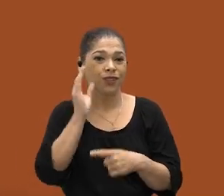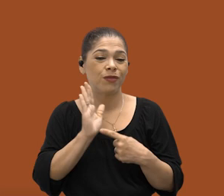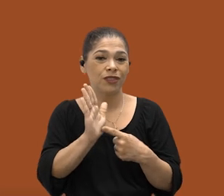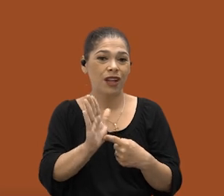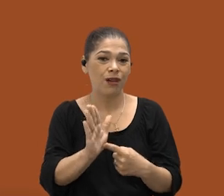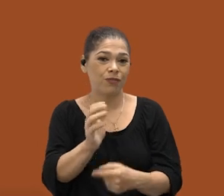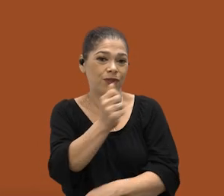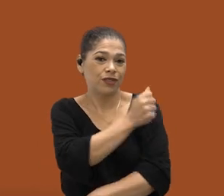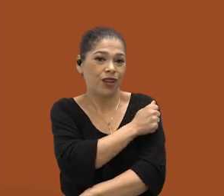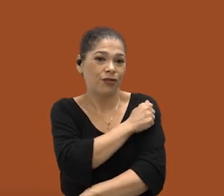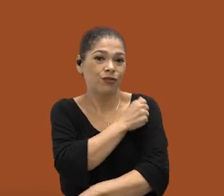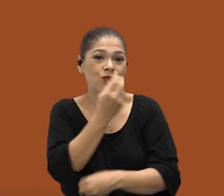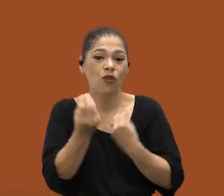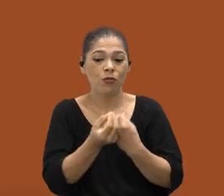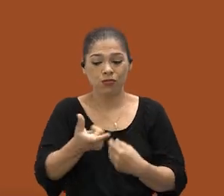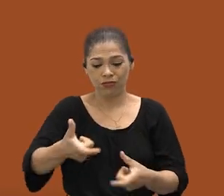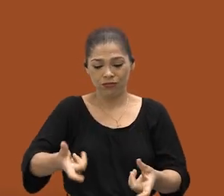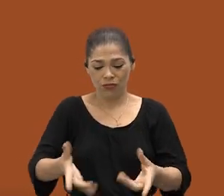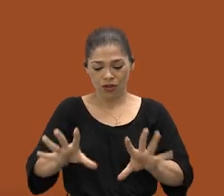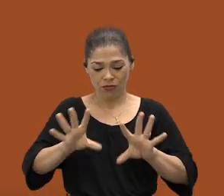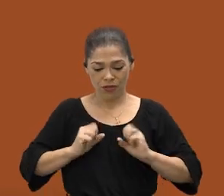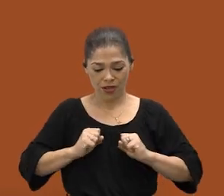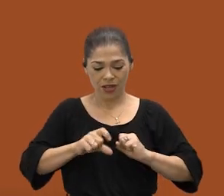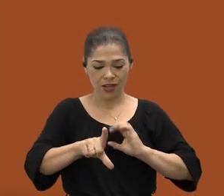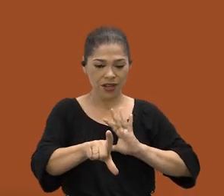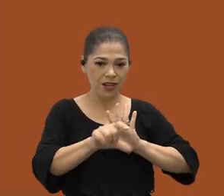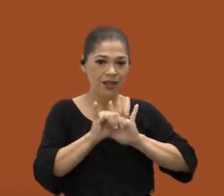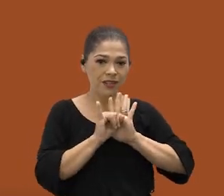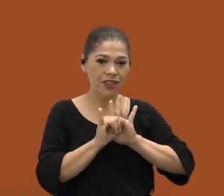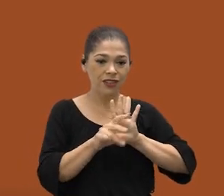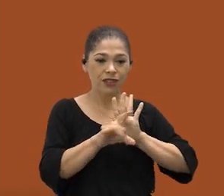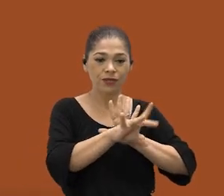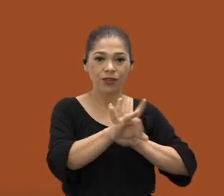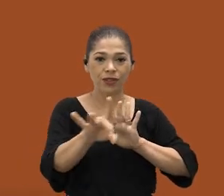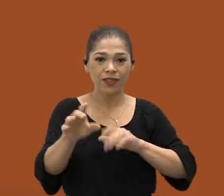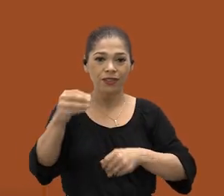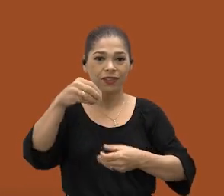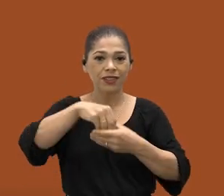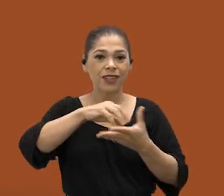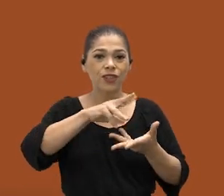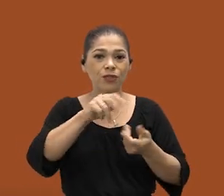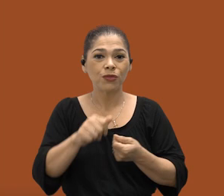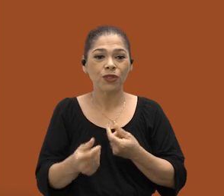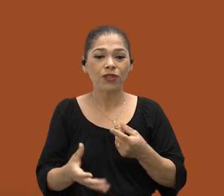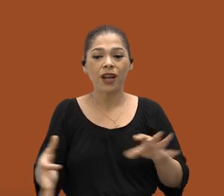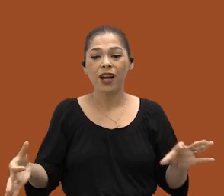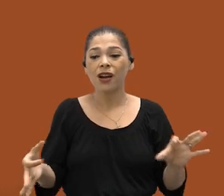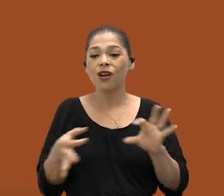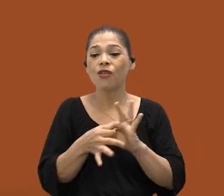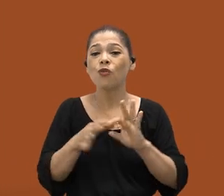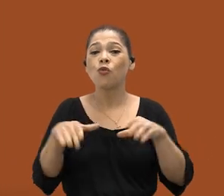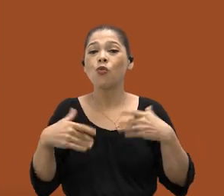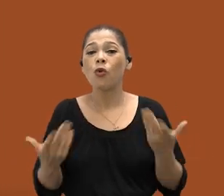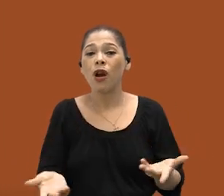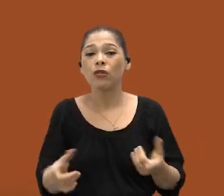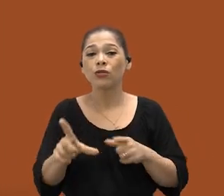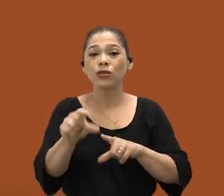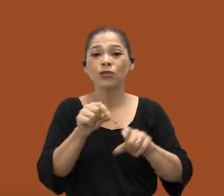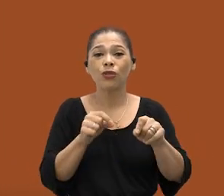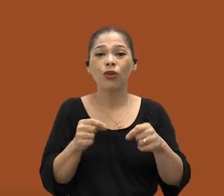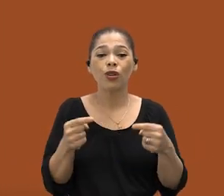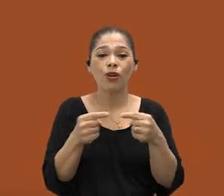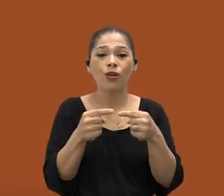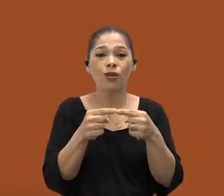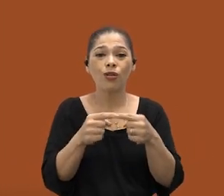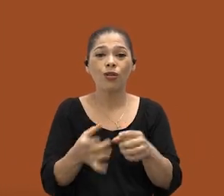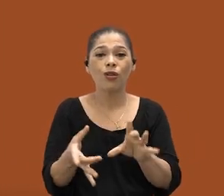te para os estudantes que tem muito a ver como eles se enxerga no mundo e as escolhas que ele vai fazer nesse mundo aquele quer se filiar nessa escolha